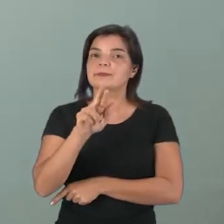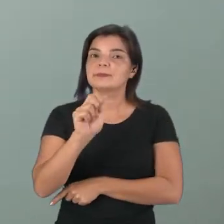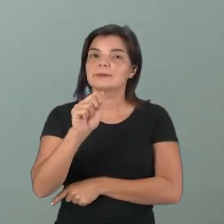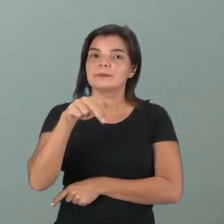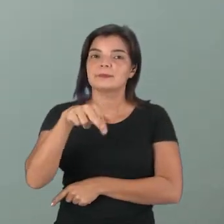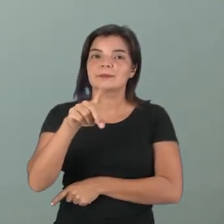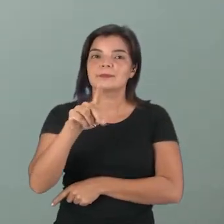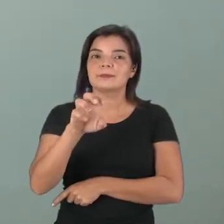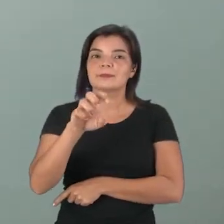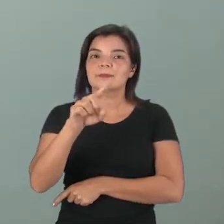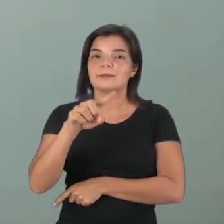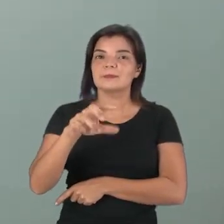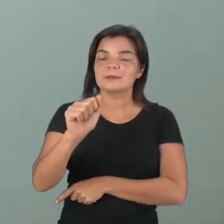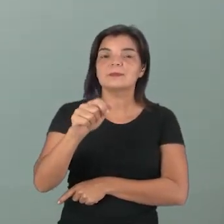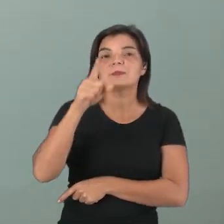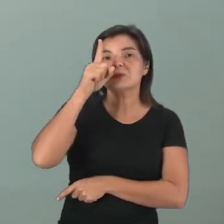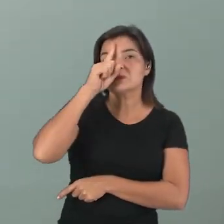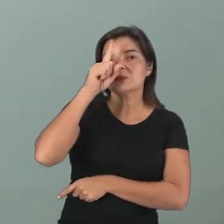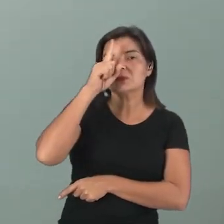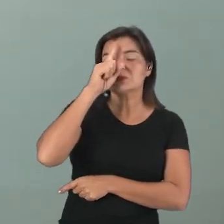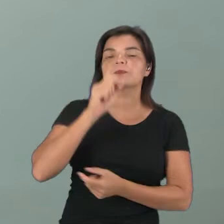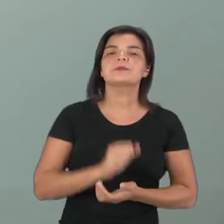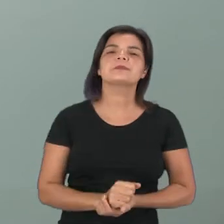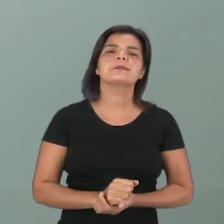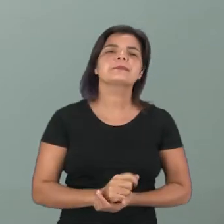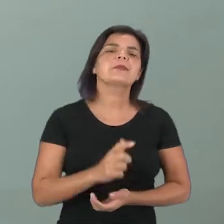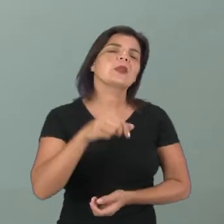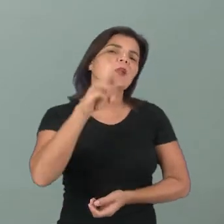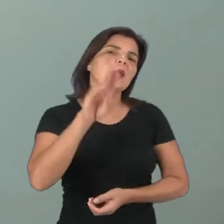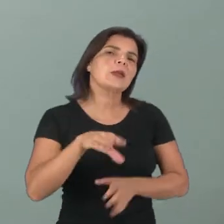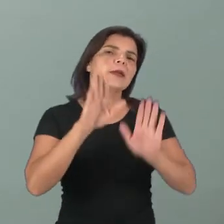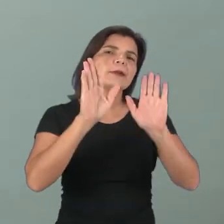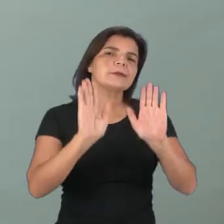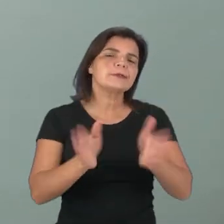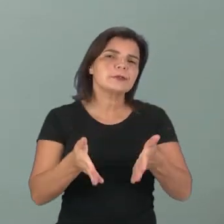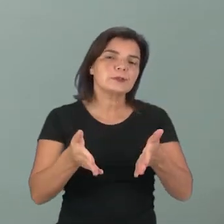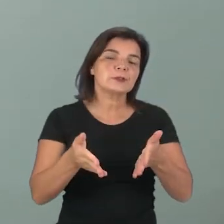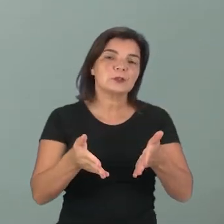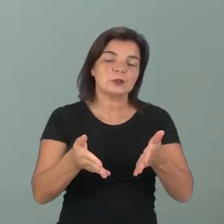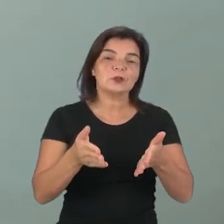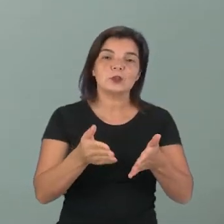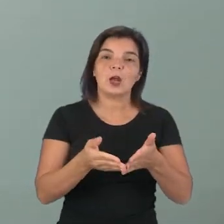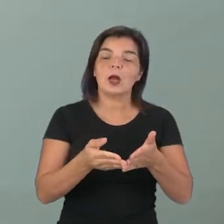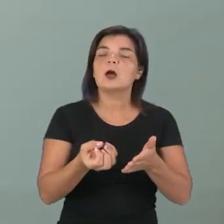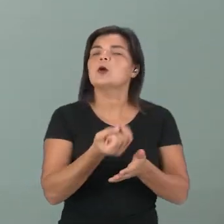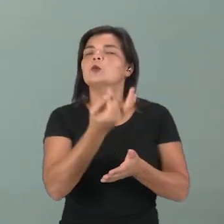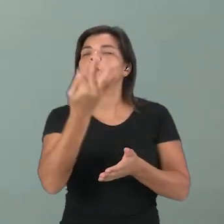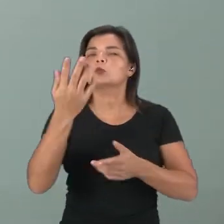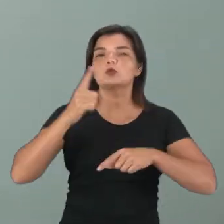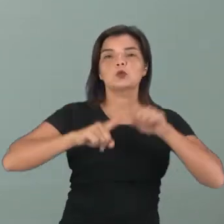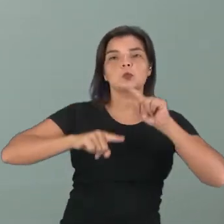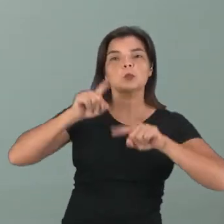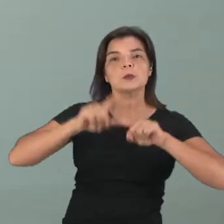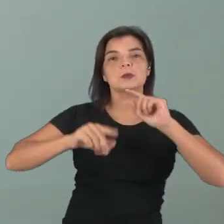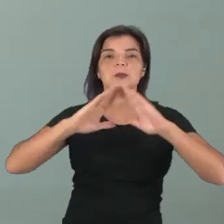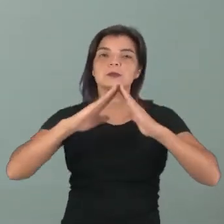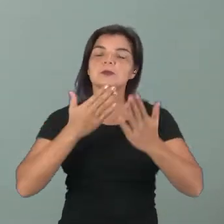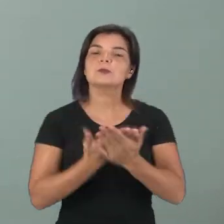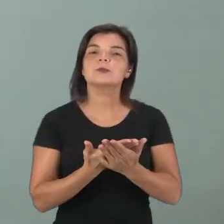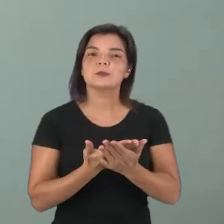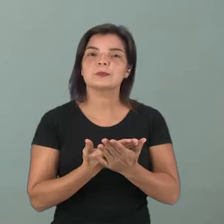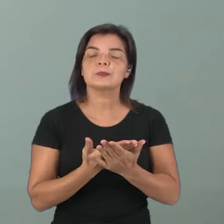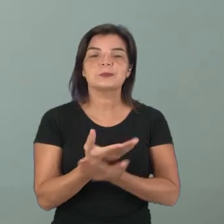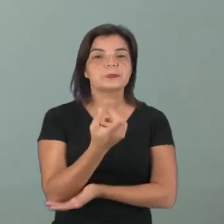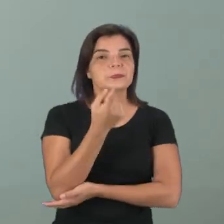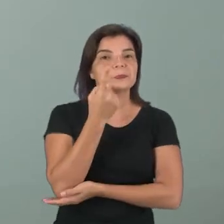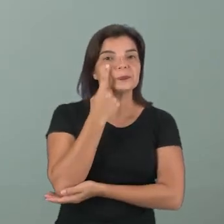Grandezas no nosso cotidiano. Quem já contou os seus materiais escolares?